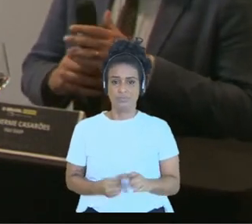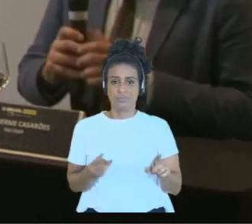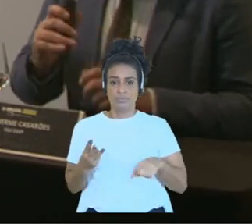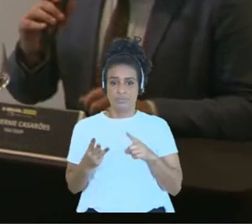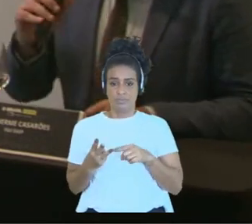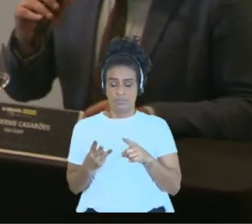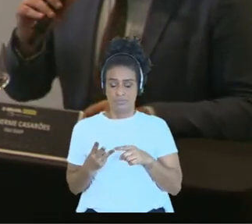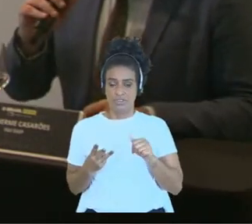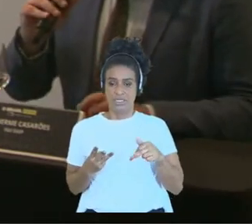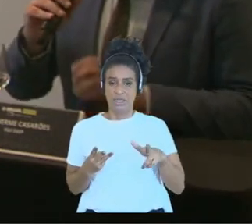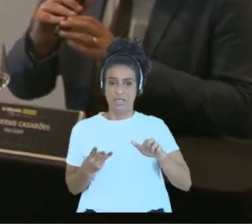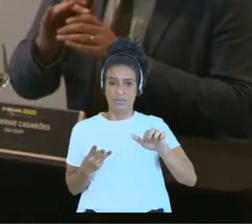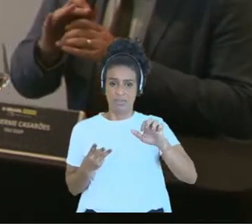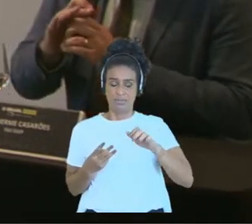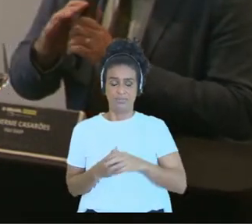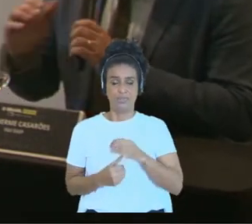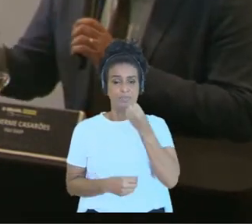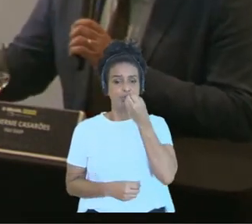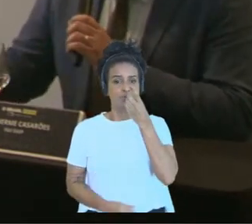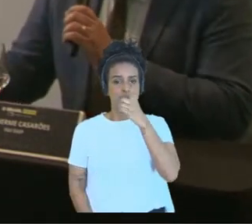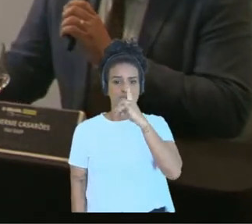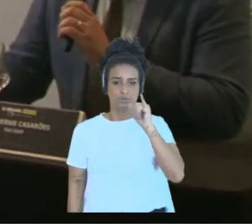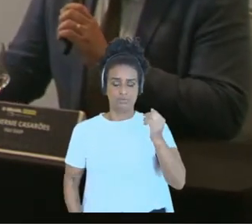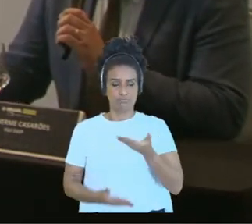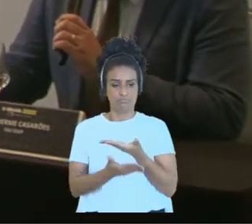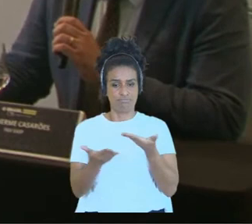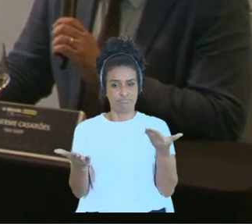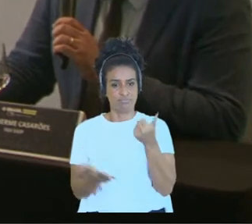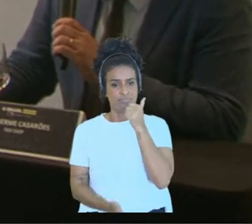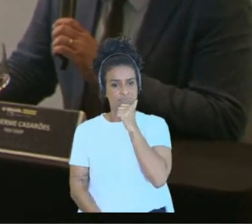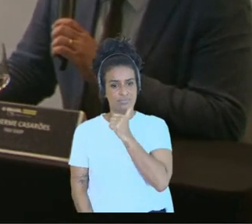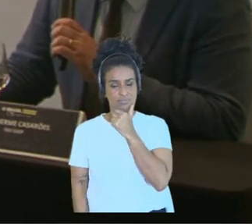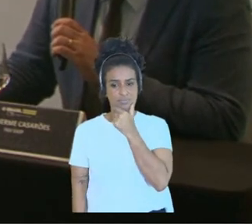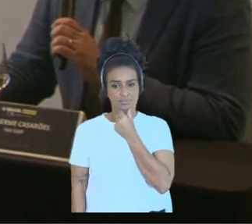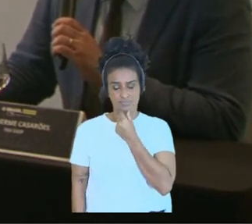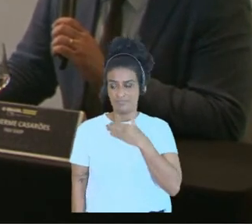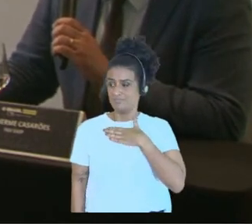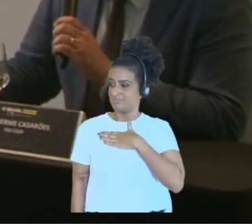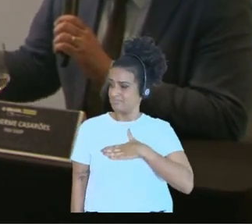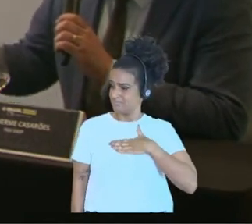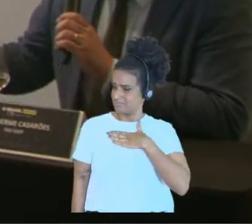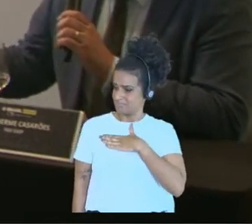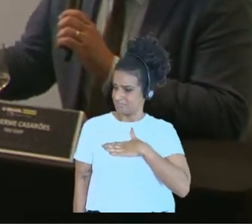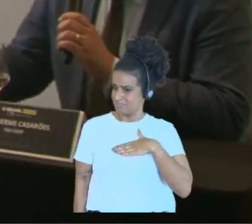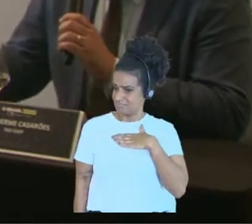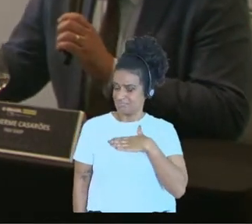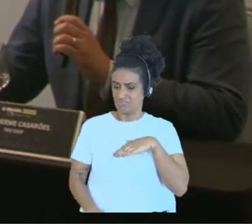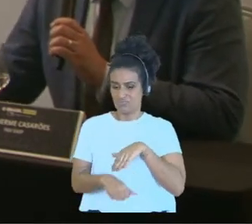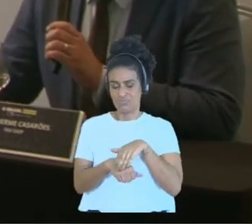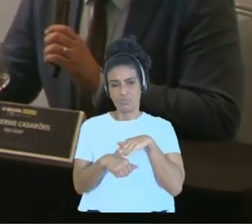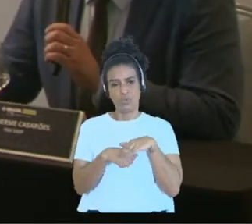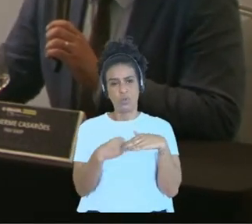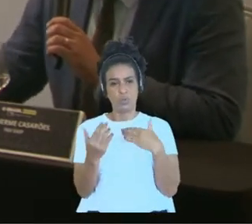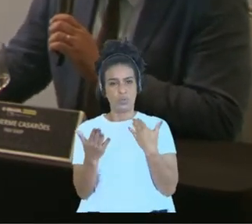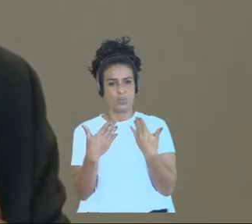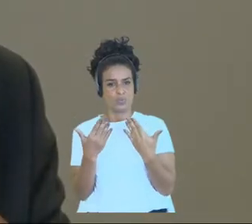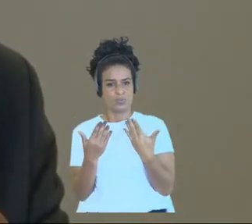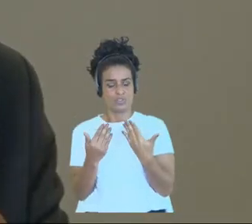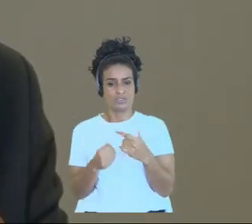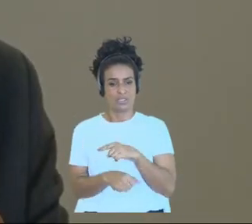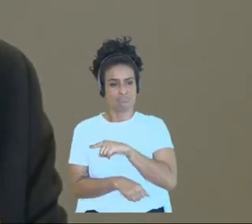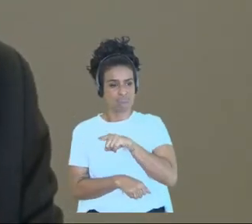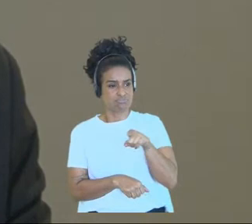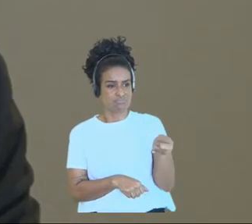Casarões. Bom dia a todas e a todos. Prazer enorme poder conversar, dialogar aqui com todos